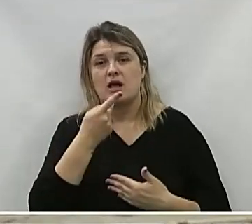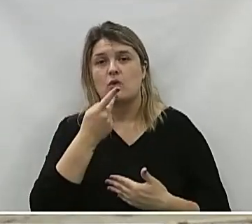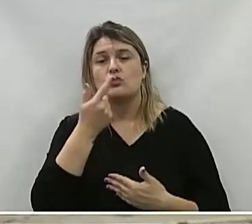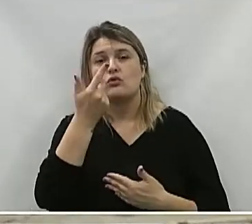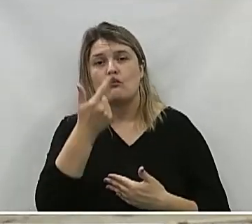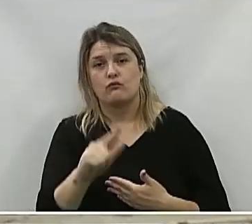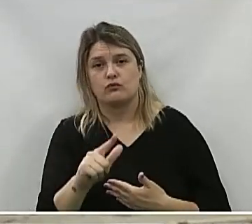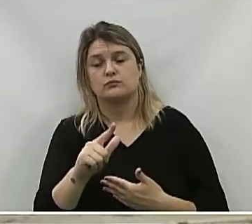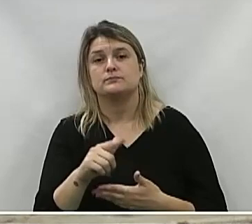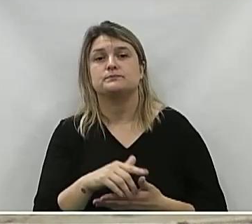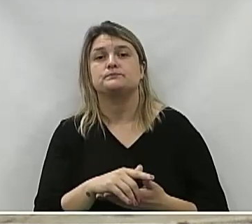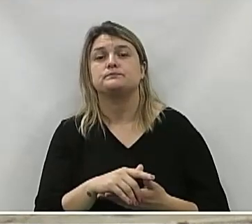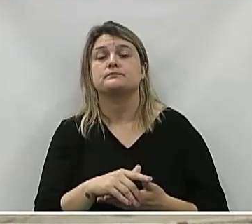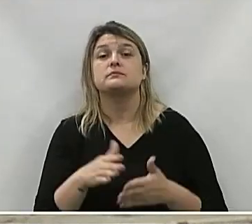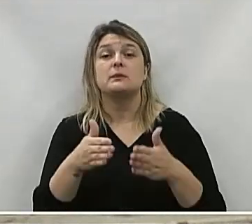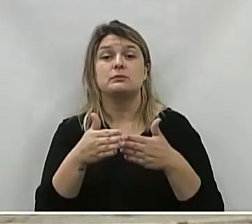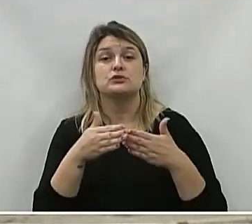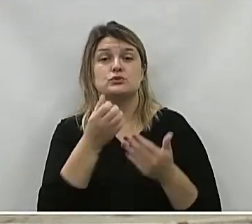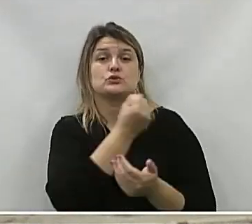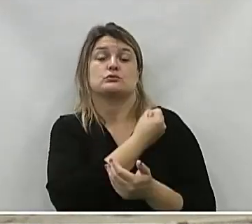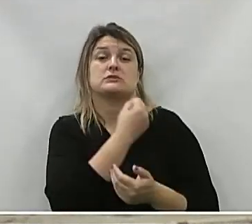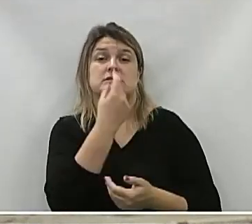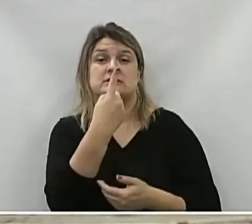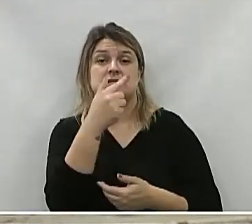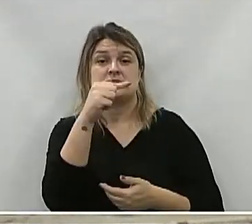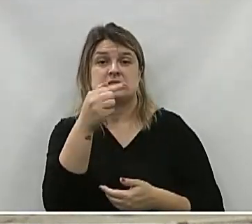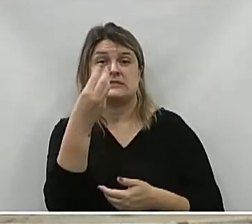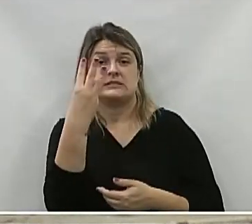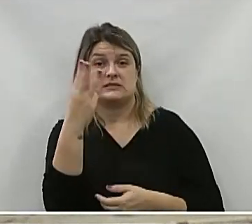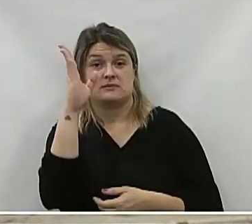indicação e a indicação de número